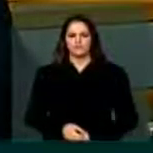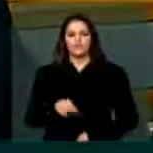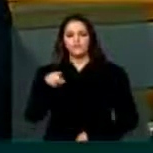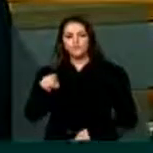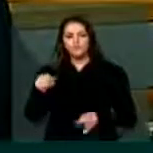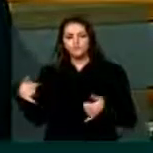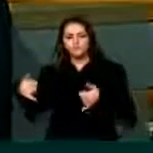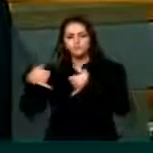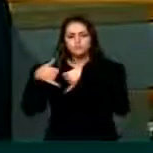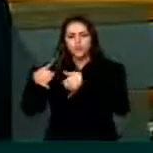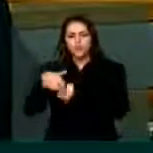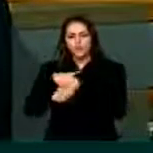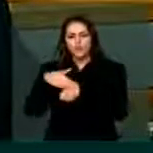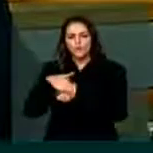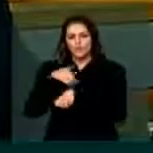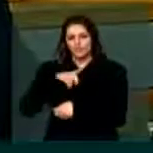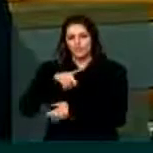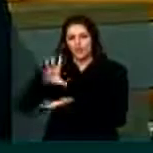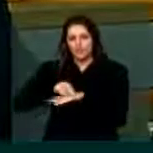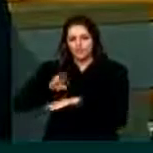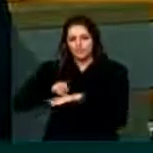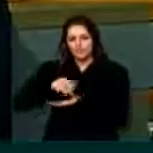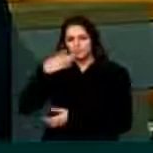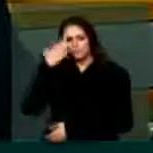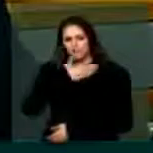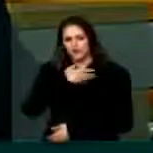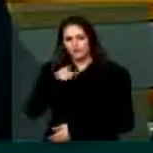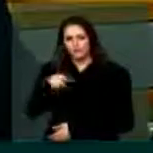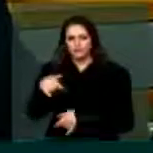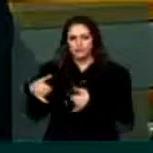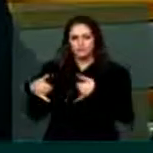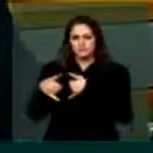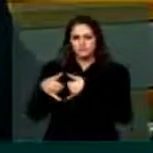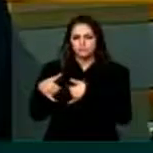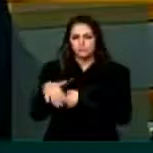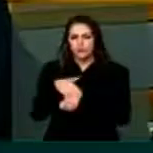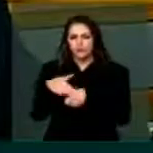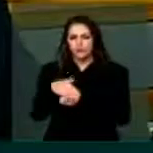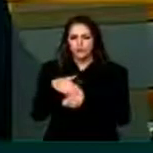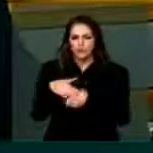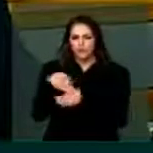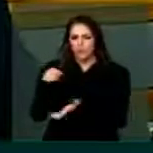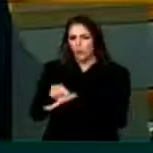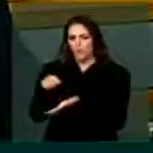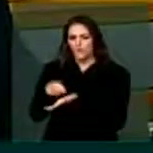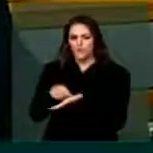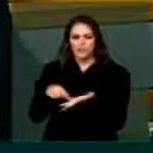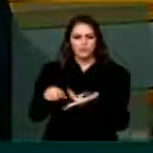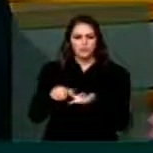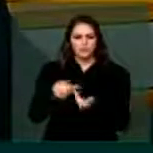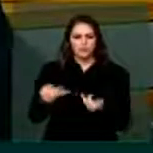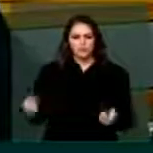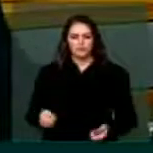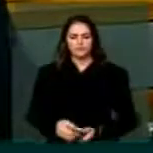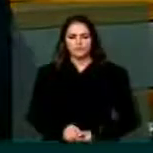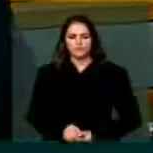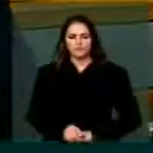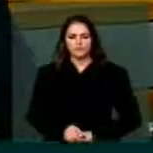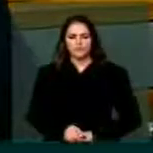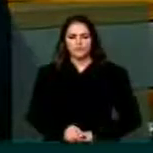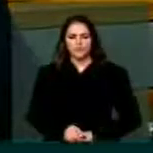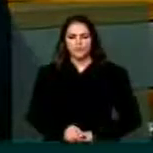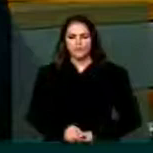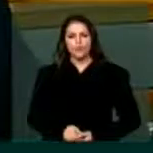então tem áudios na operação que falariam sobre esses valores e a cobrança dele, algo assim? De onde surgiu